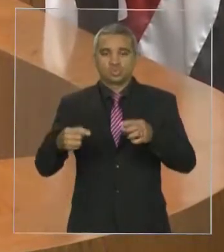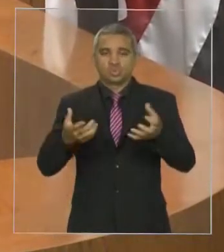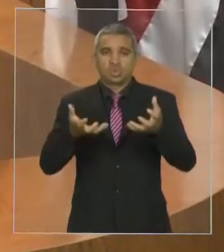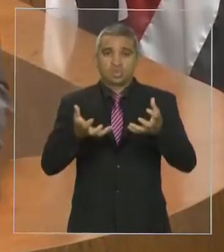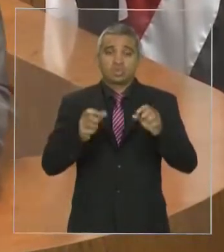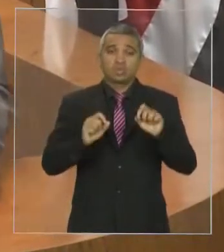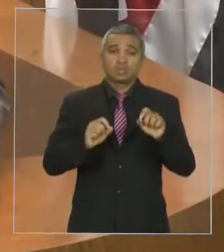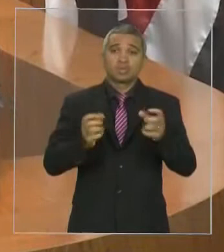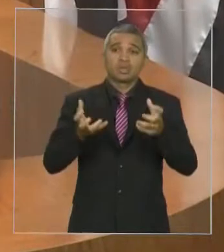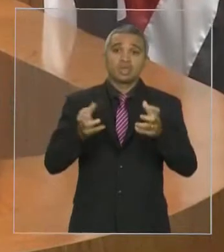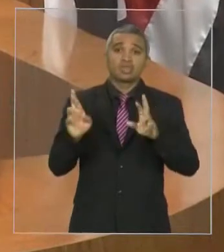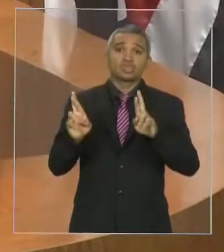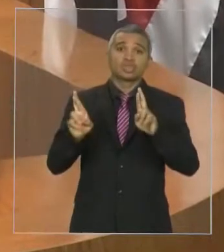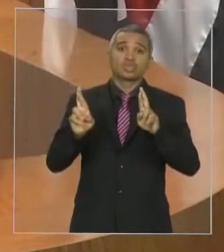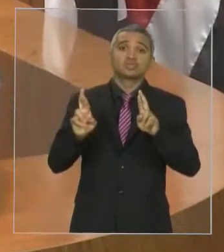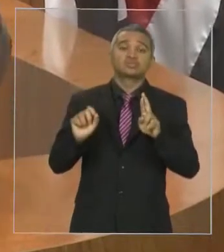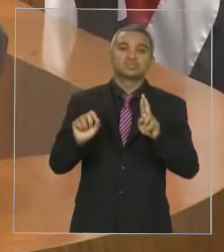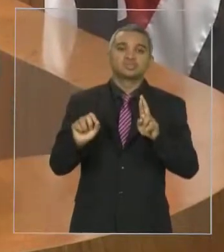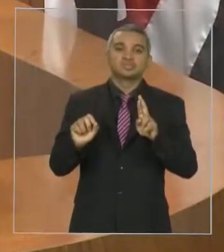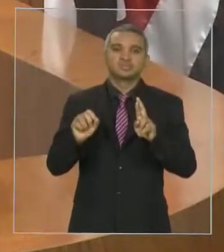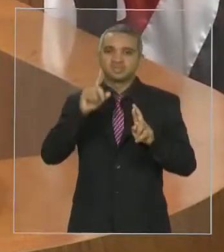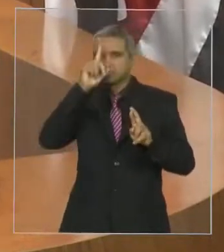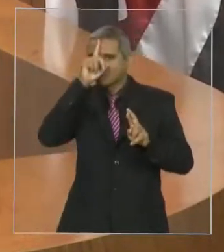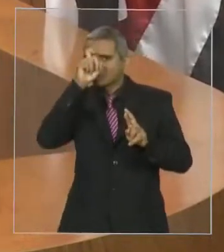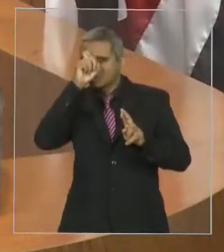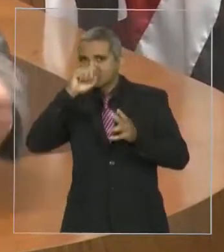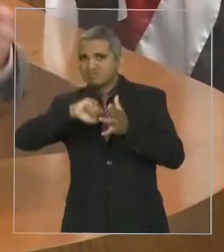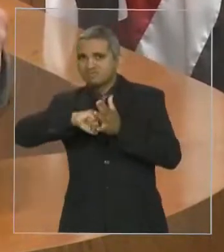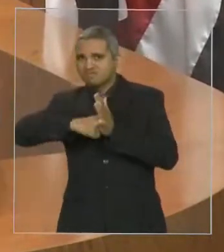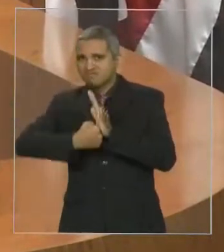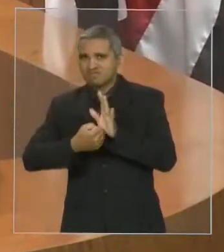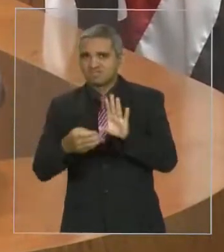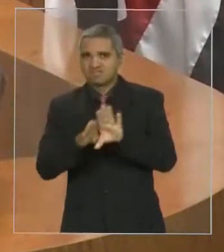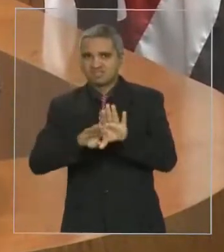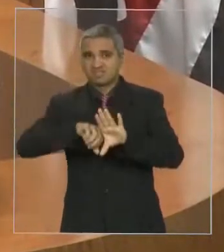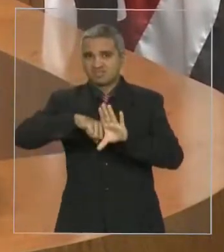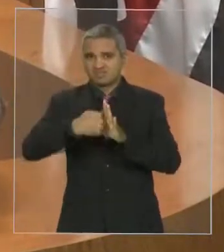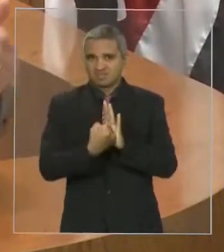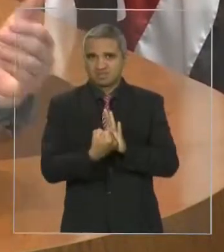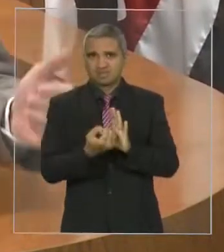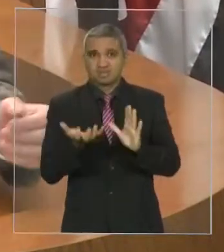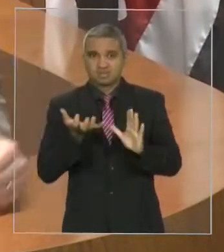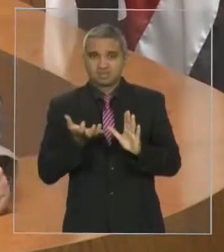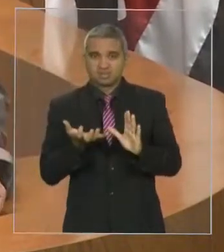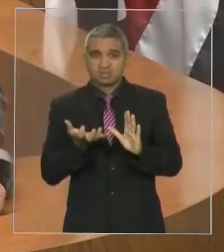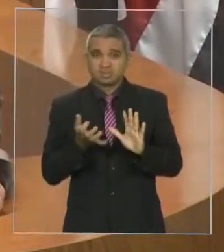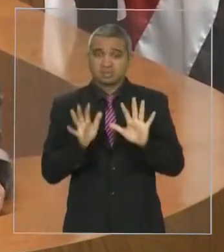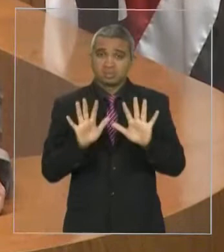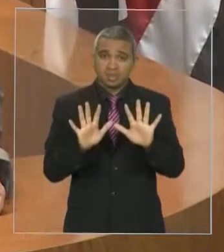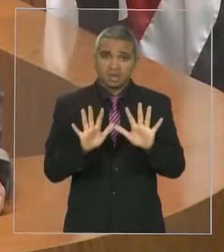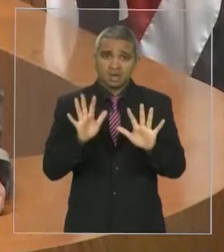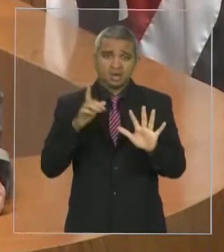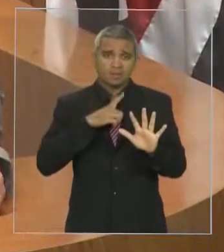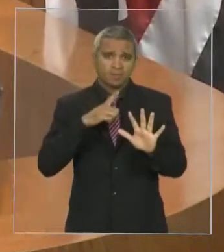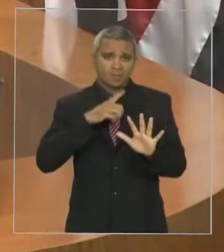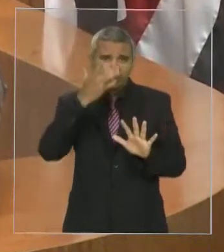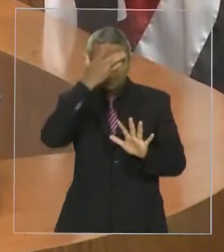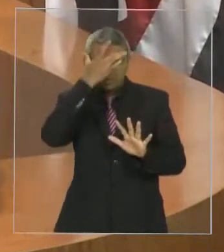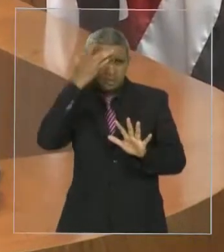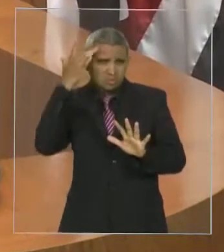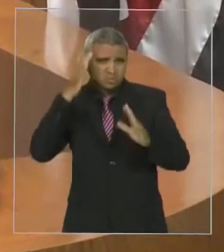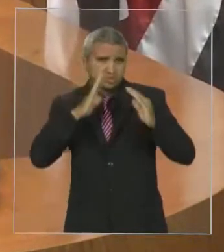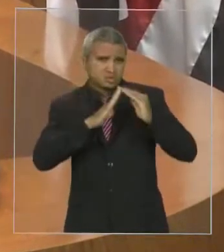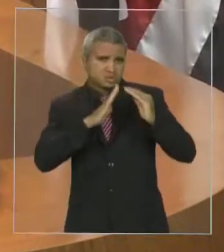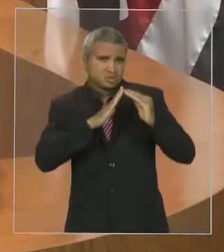casa e que está precisando, ou para si, ou para um parente, ou para um amigo querido, de uma